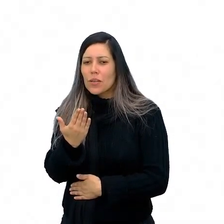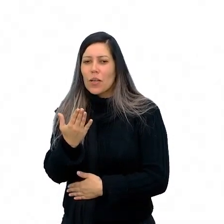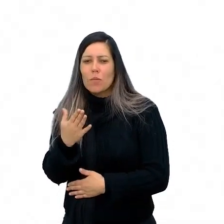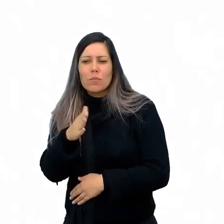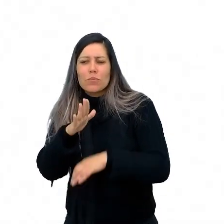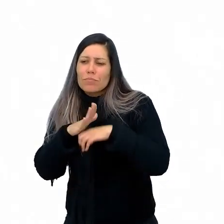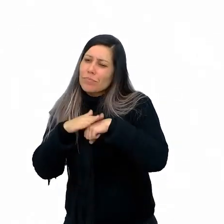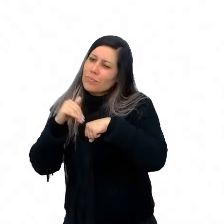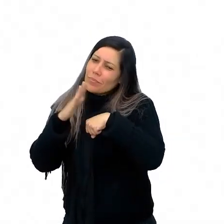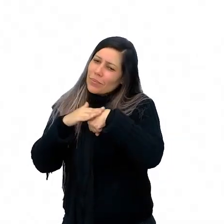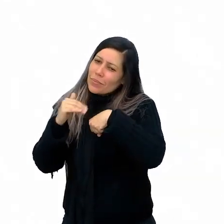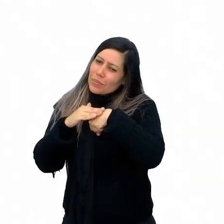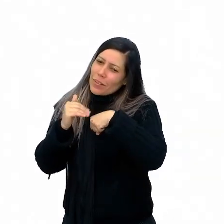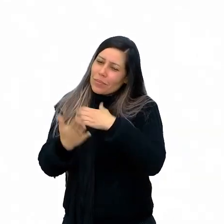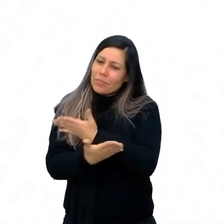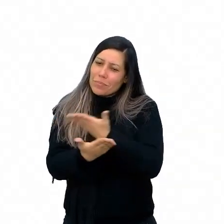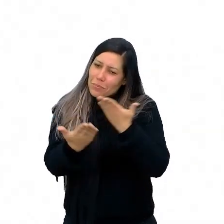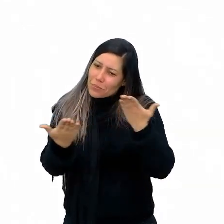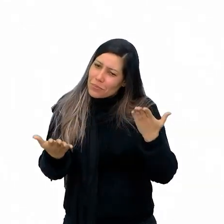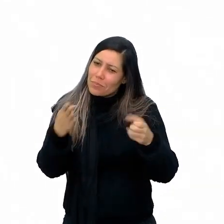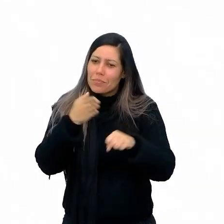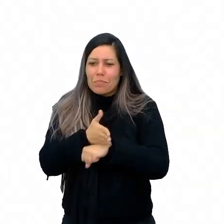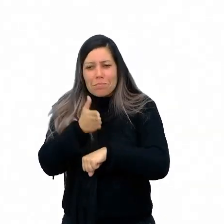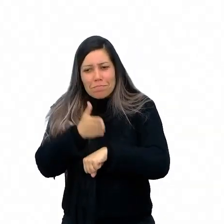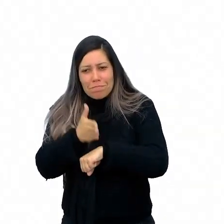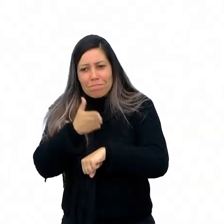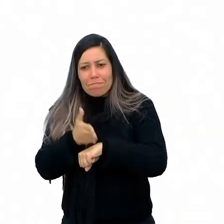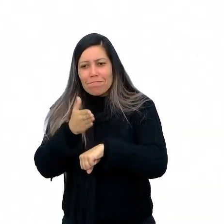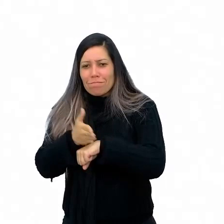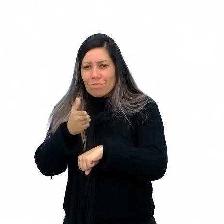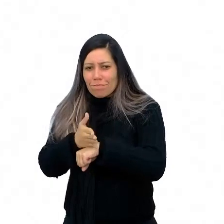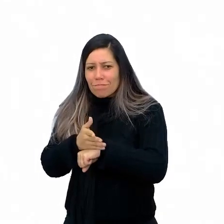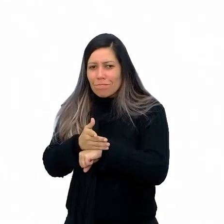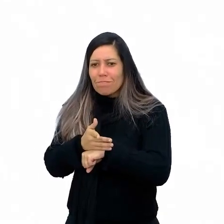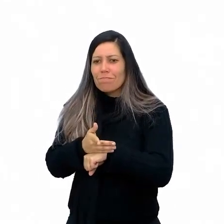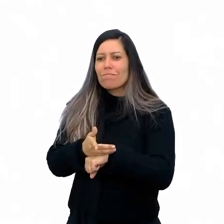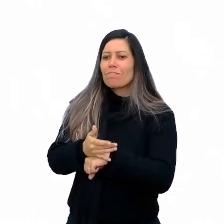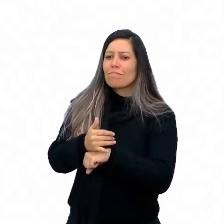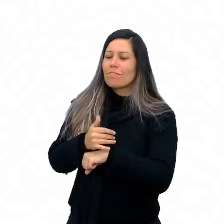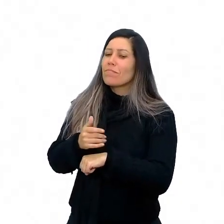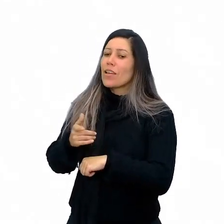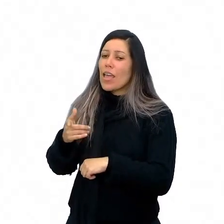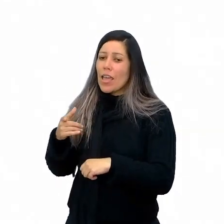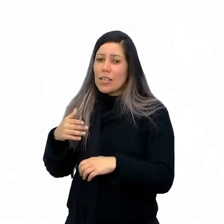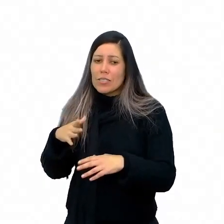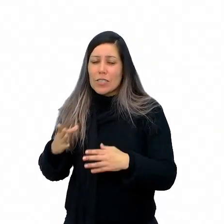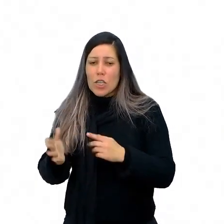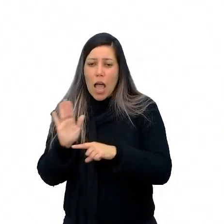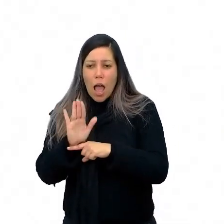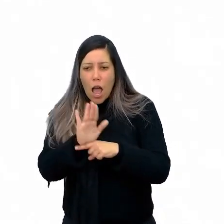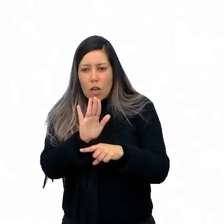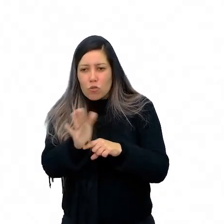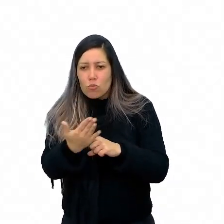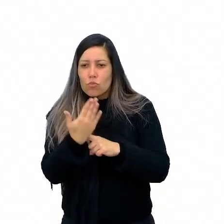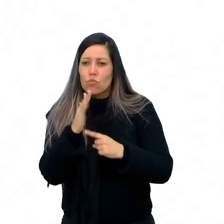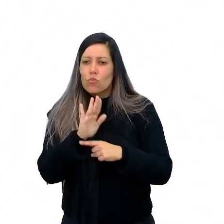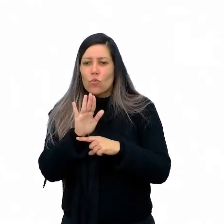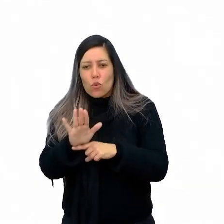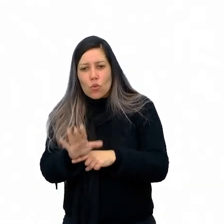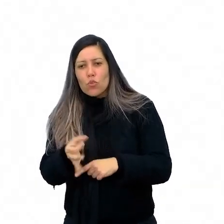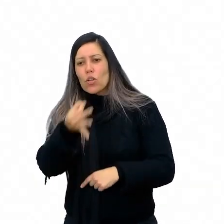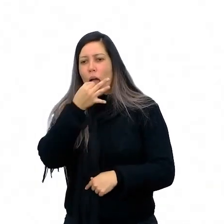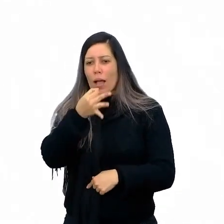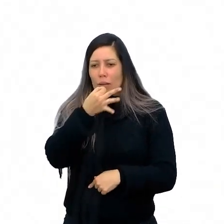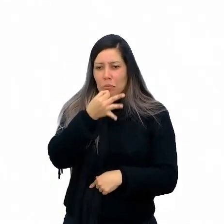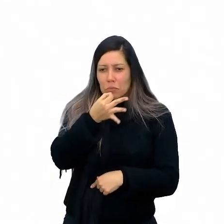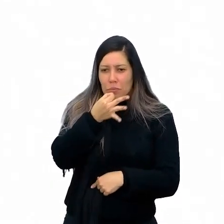muito carinho a todos vocês que participem, que acessem, que contribuam, que coloquem suas sugestões, suas